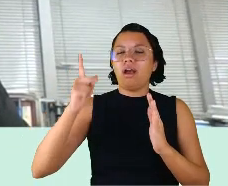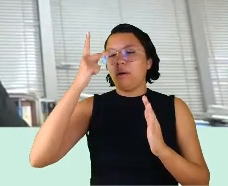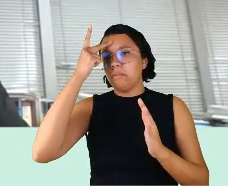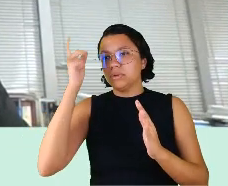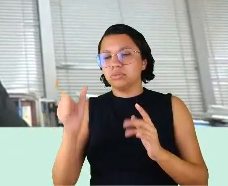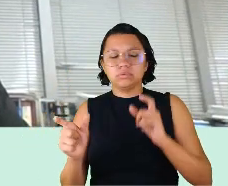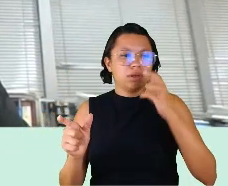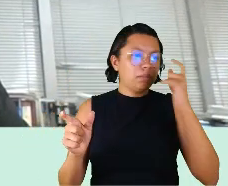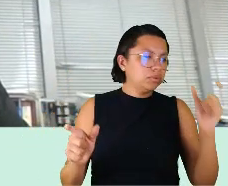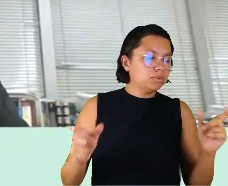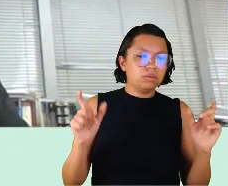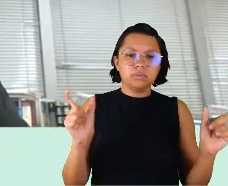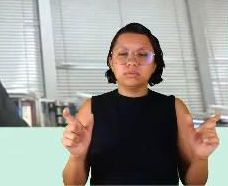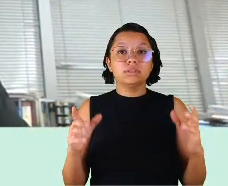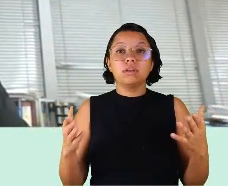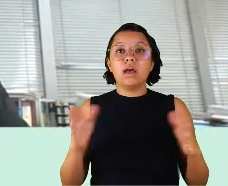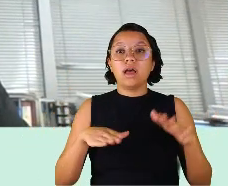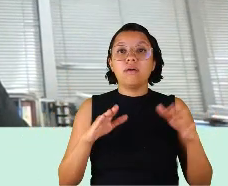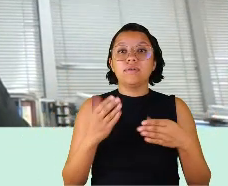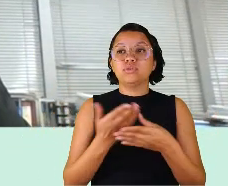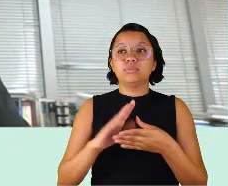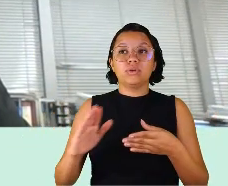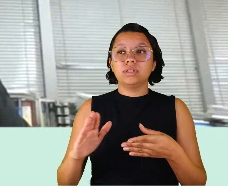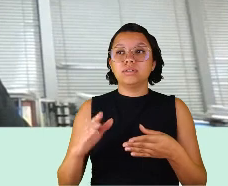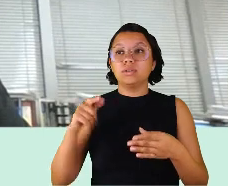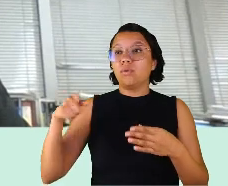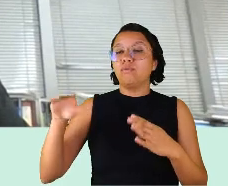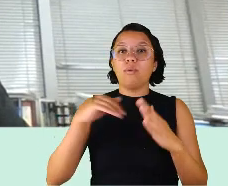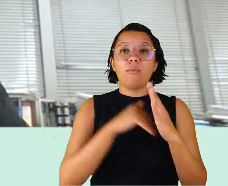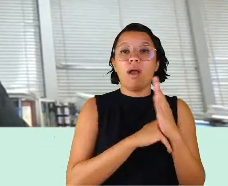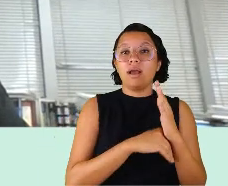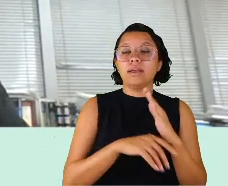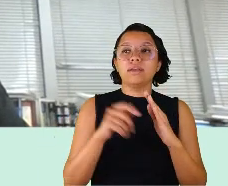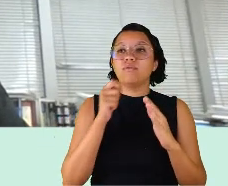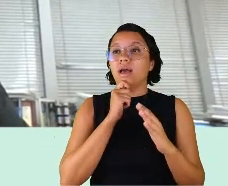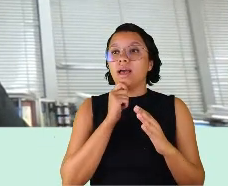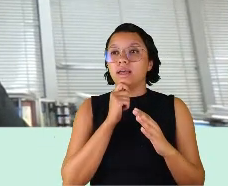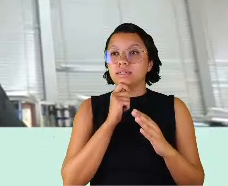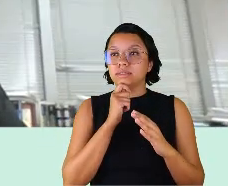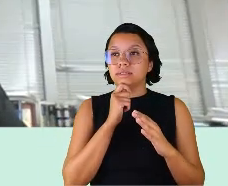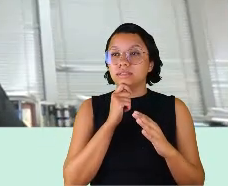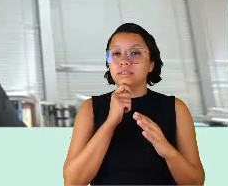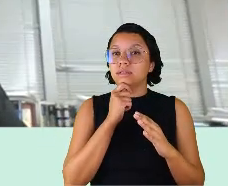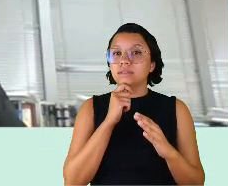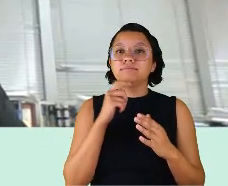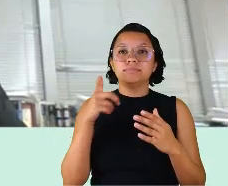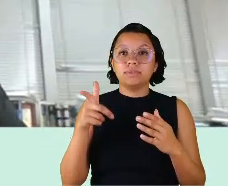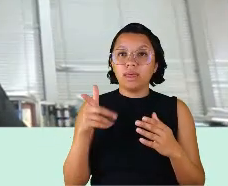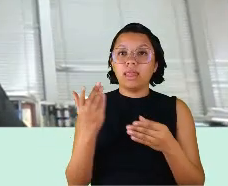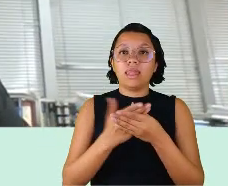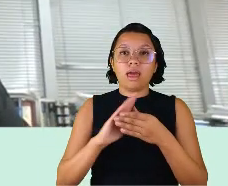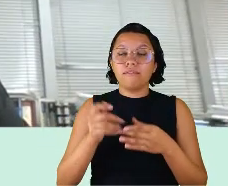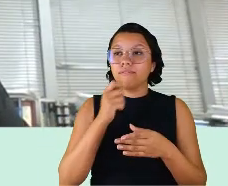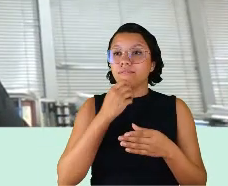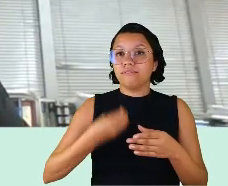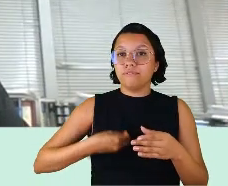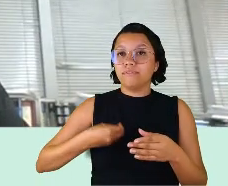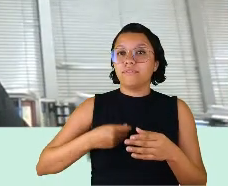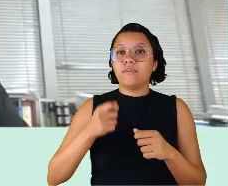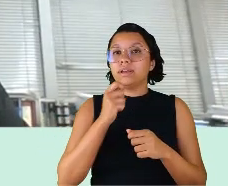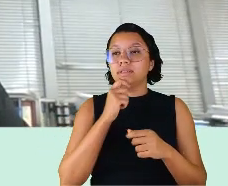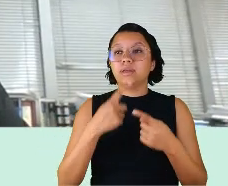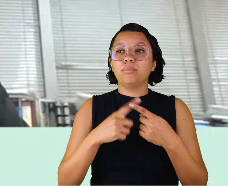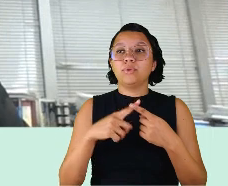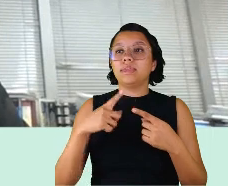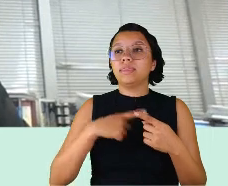Então, assim, e às vezes o processo não foi para o arquivo ainda, está lá orbitando ali, porque tem esse bem